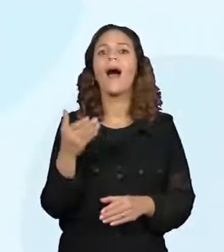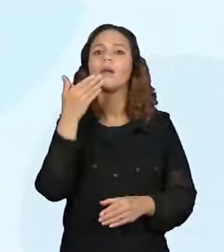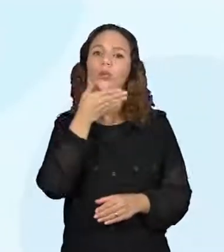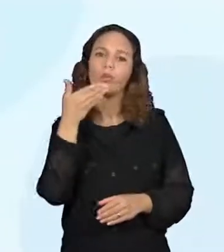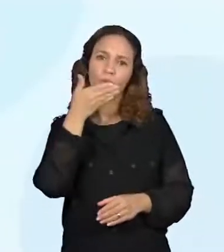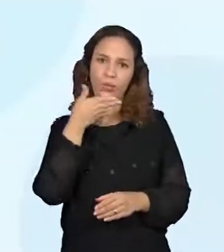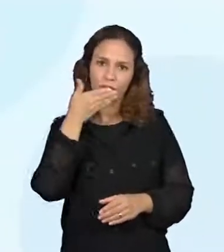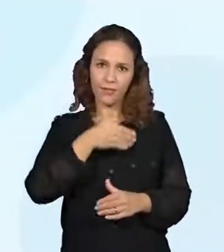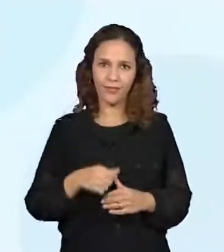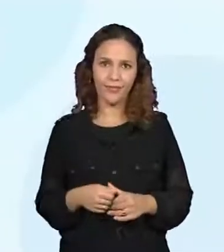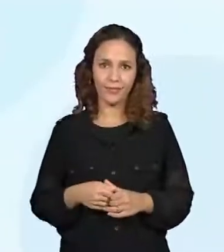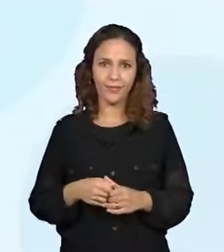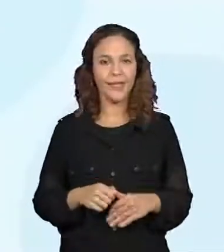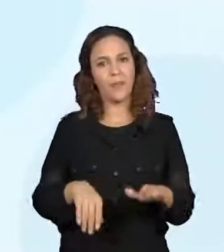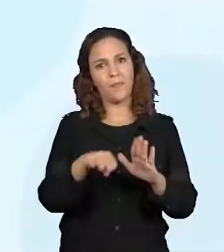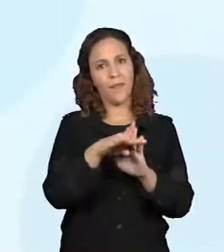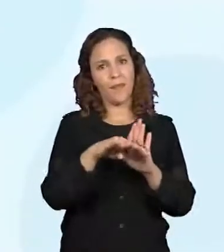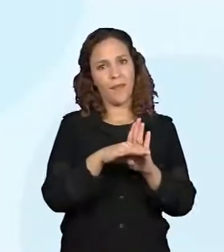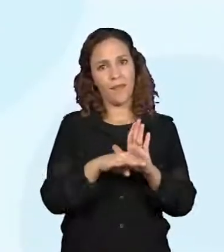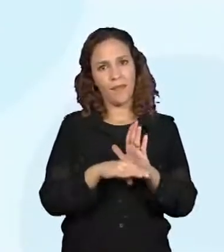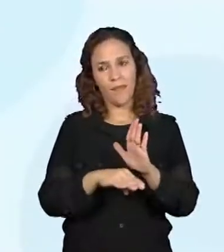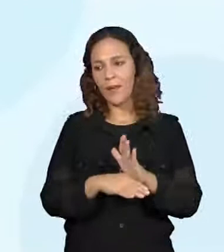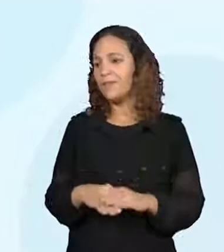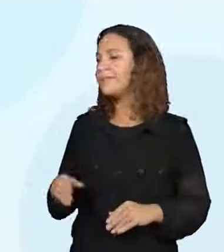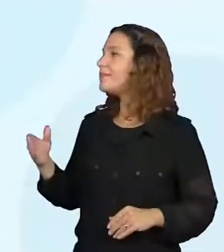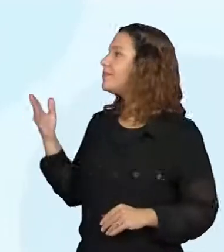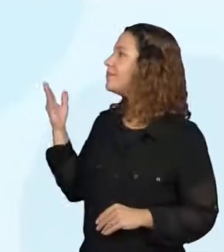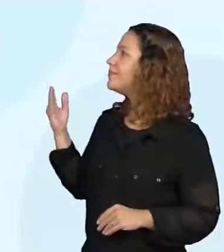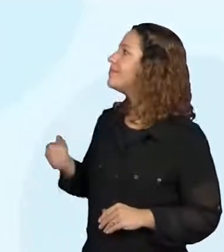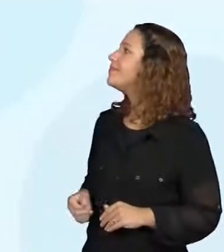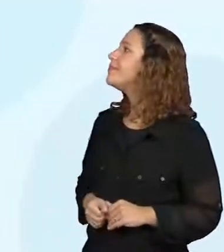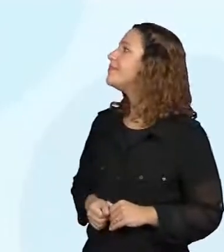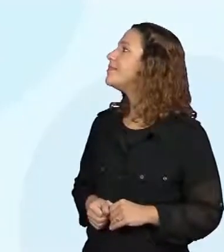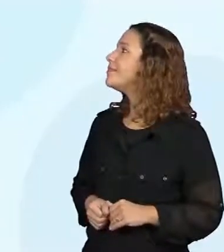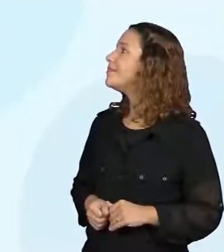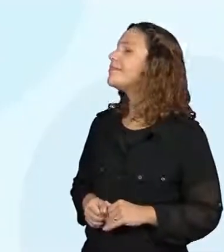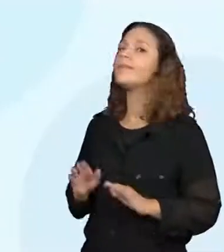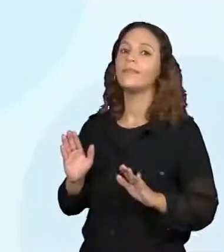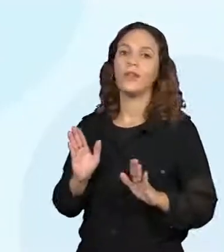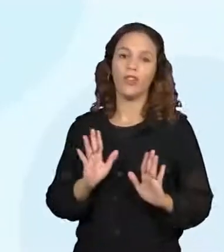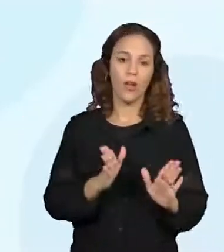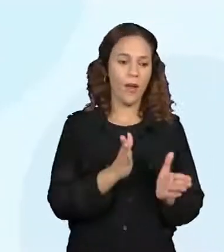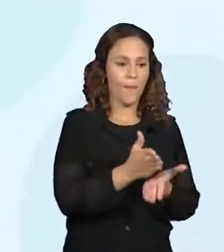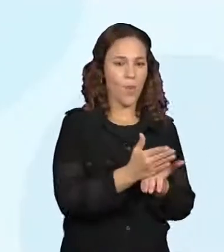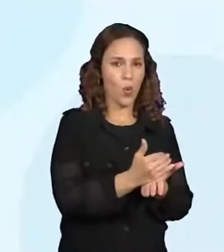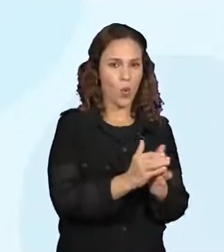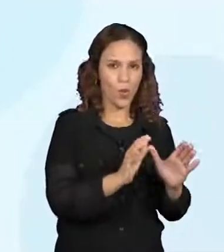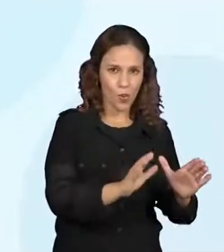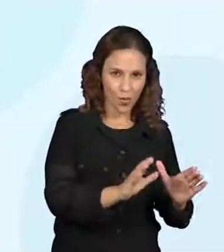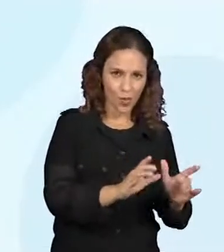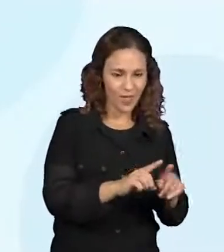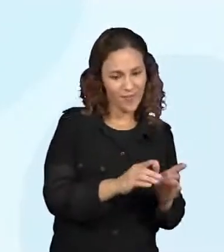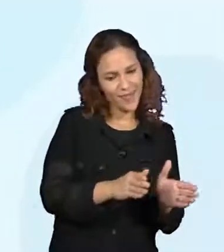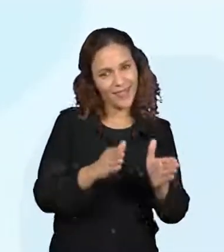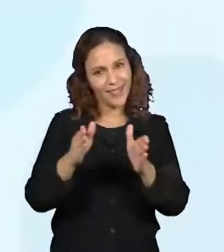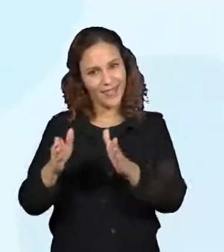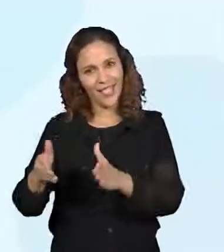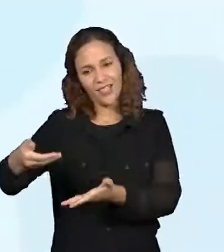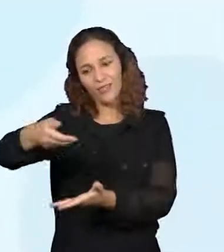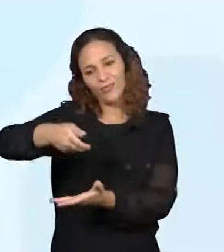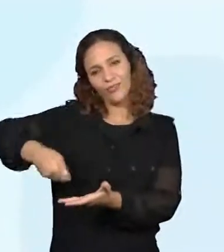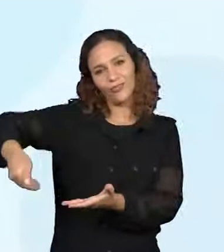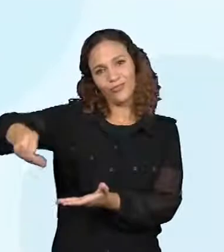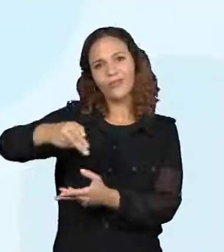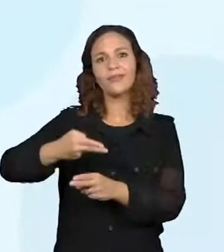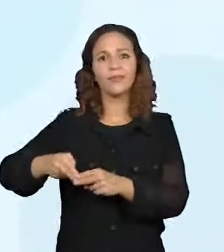só, foram os ingredientes para o bolo e os ingredientes para a cobertura. Nessa receita específico